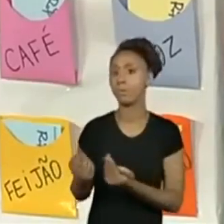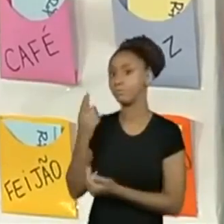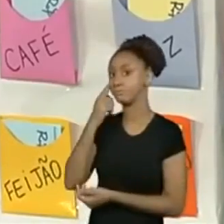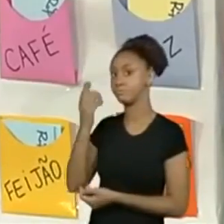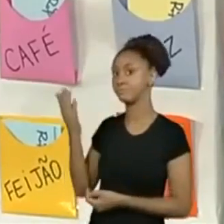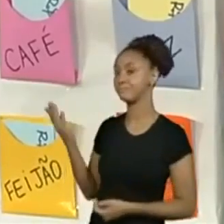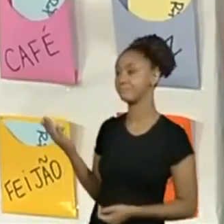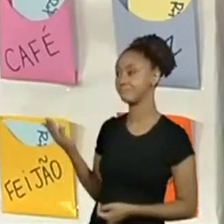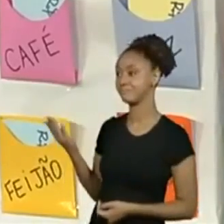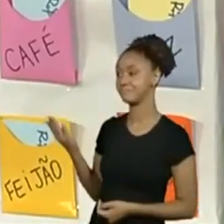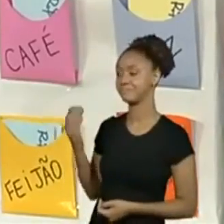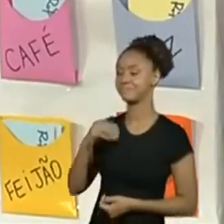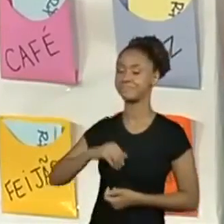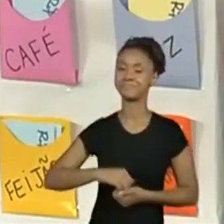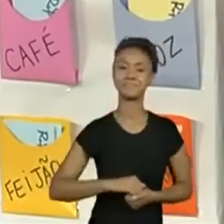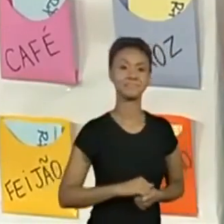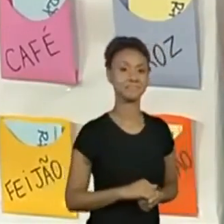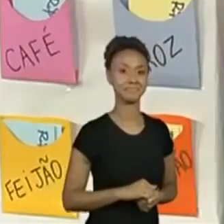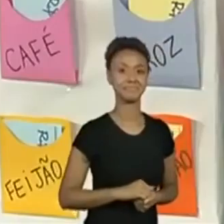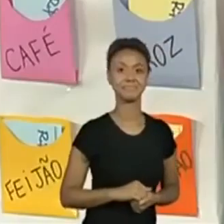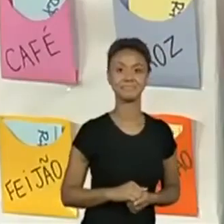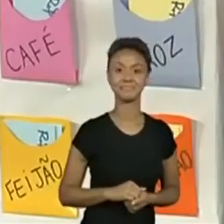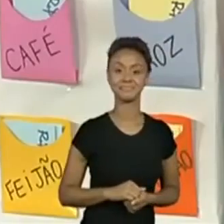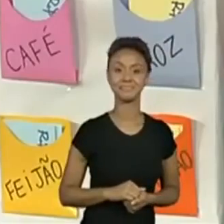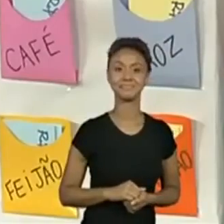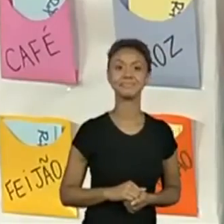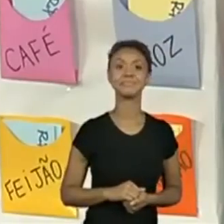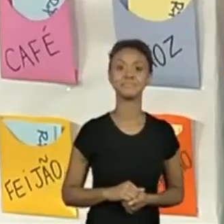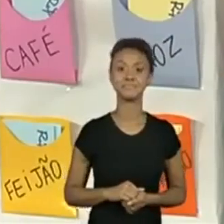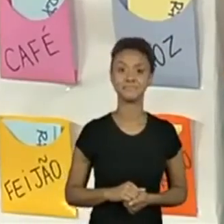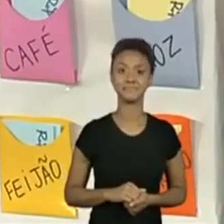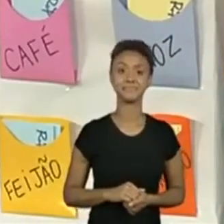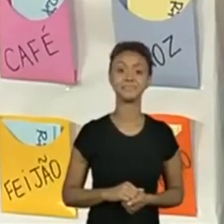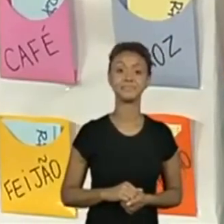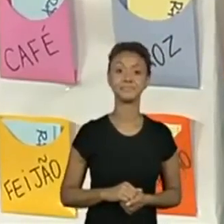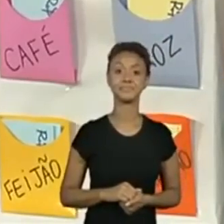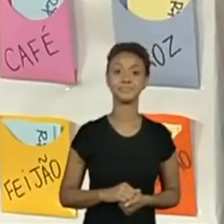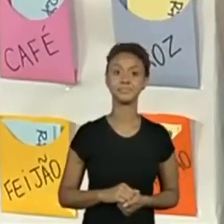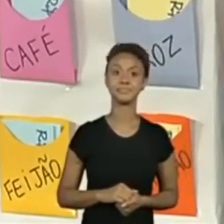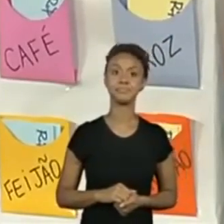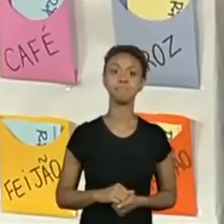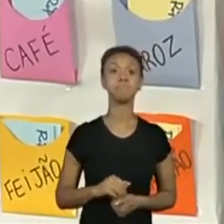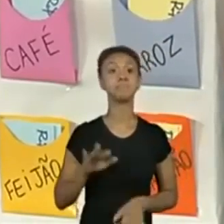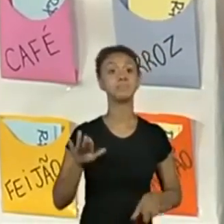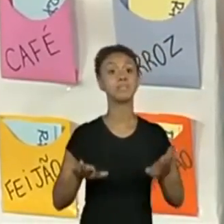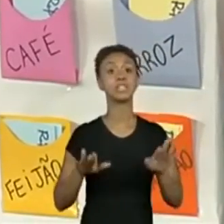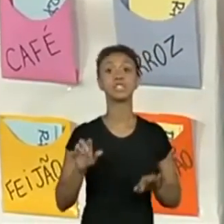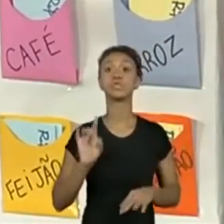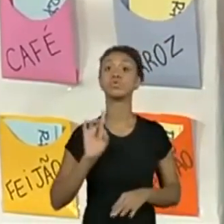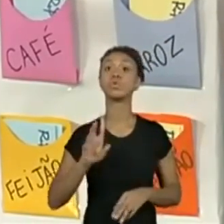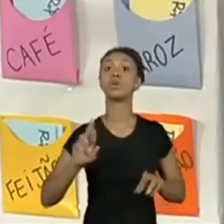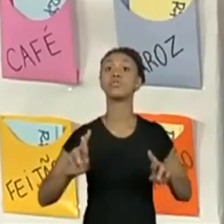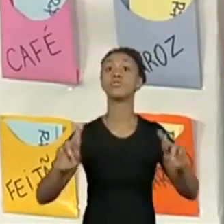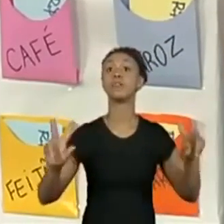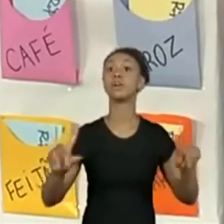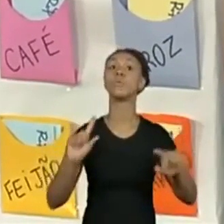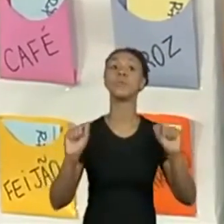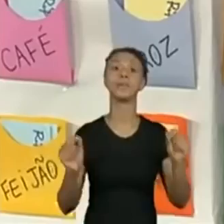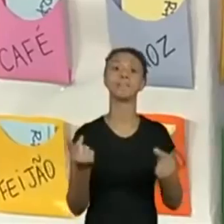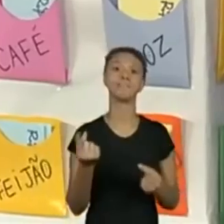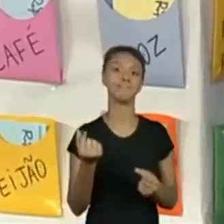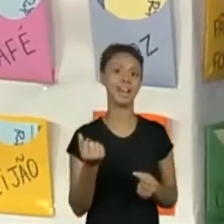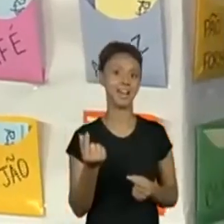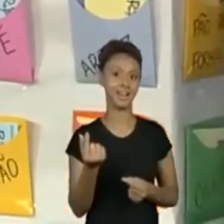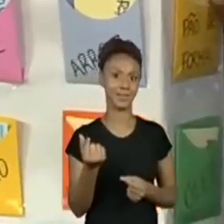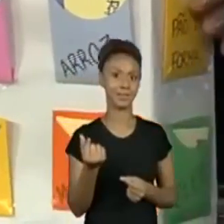olha só. Os mesmos produtos eles têm. O que pode ser diferente são os valores, não é? E é isso